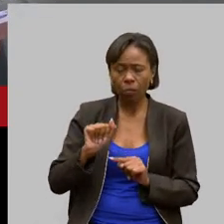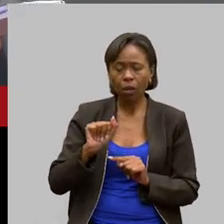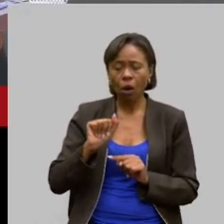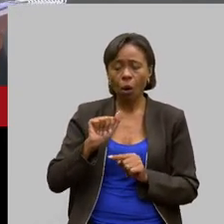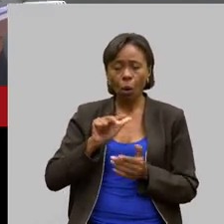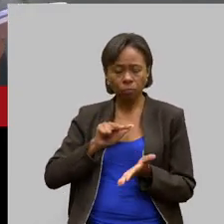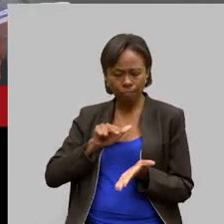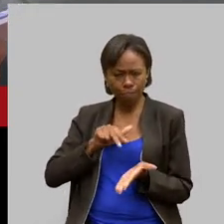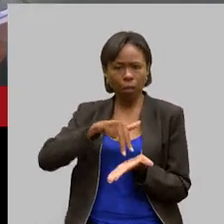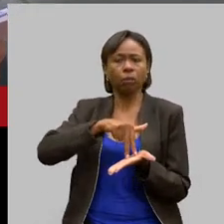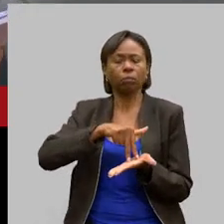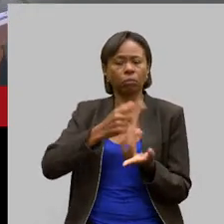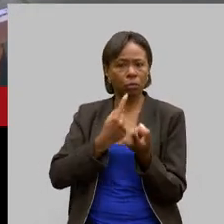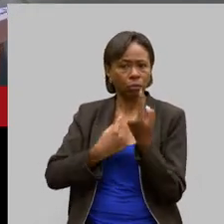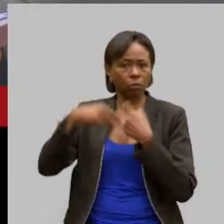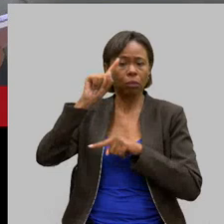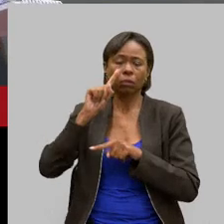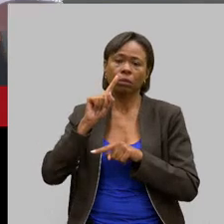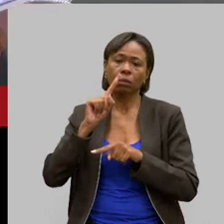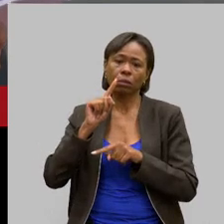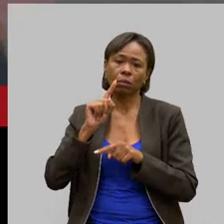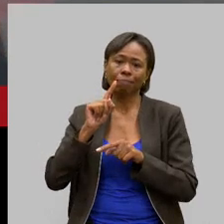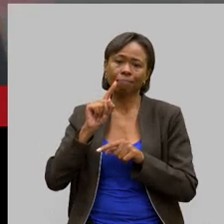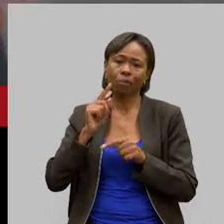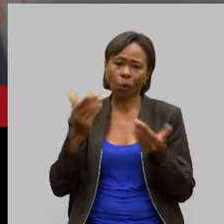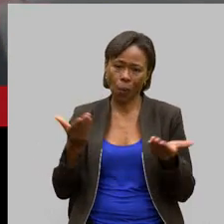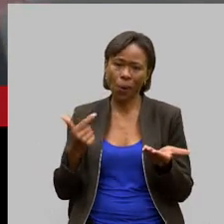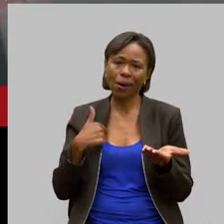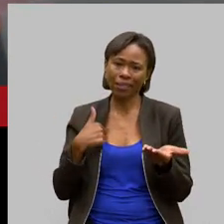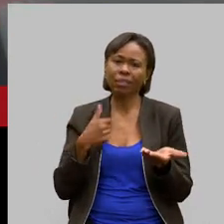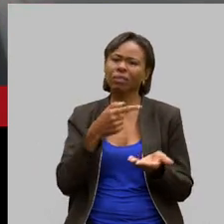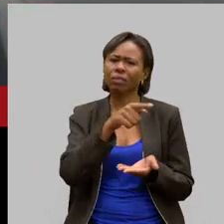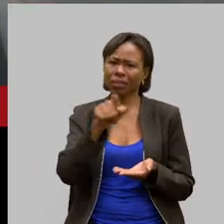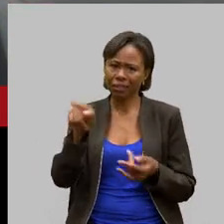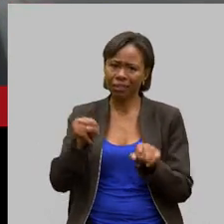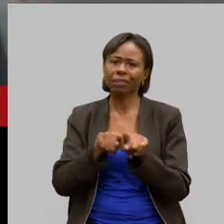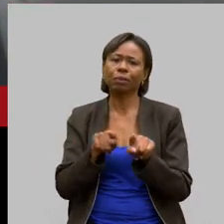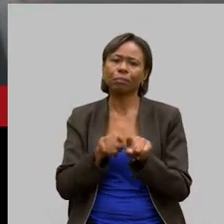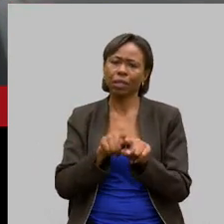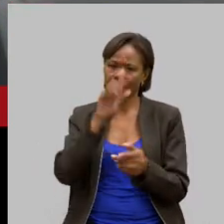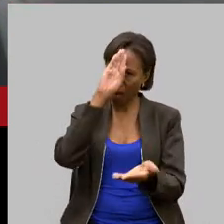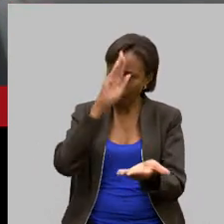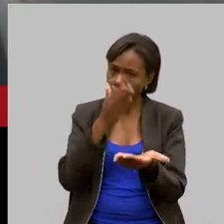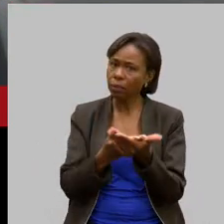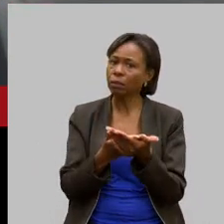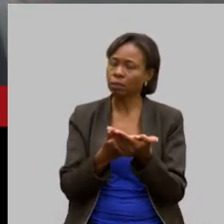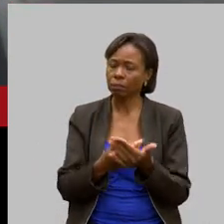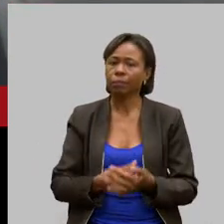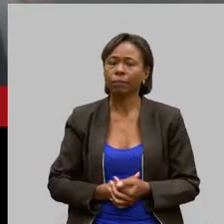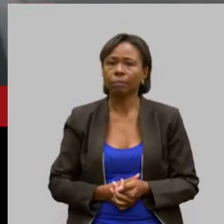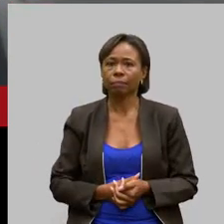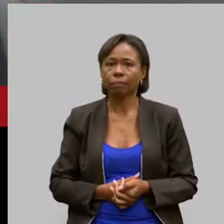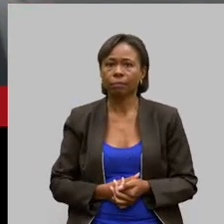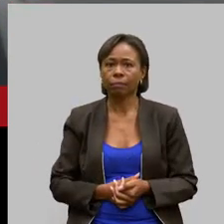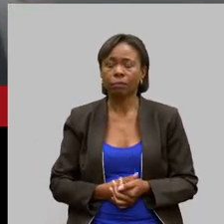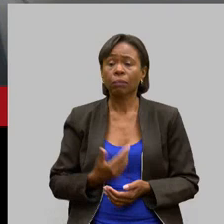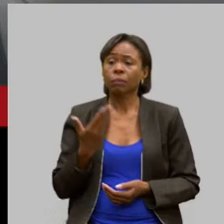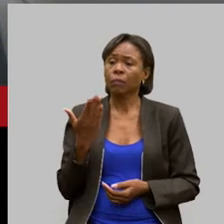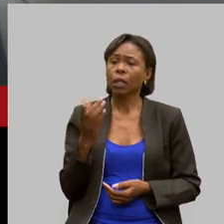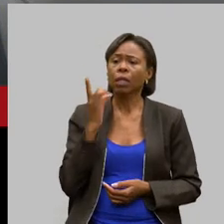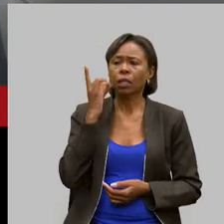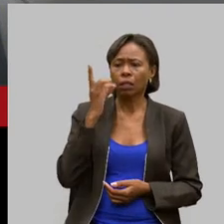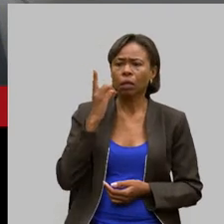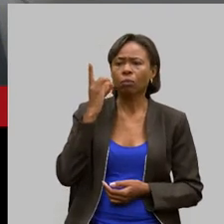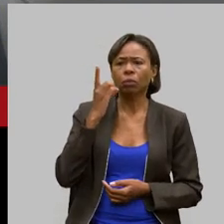cheguei qualquer um de vocês é capaz de chegar acredite em vocês tá Deputado muito obrigada